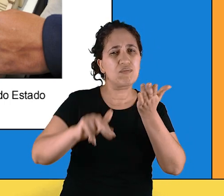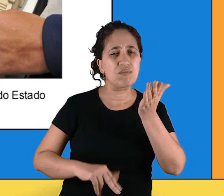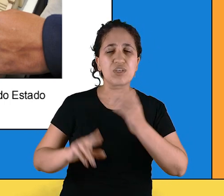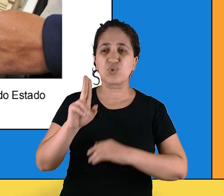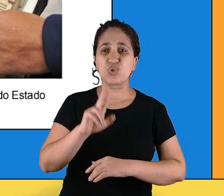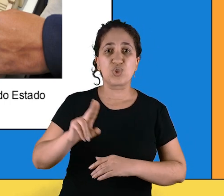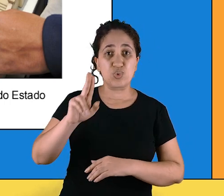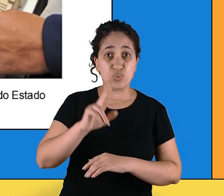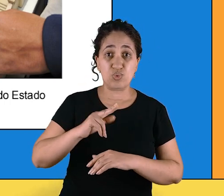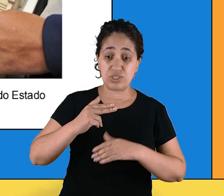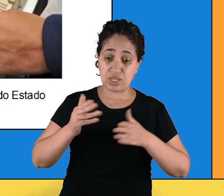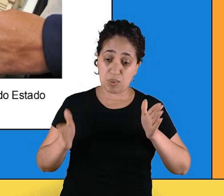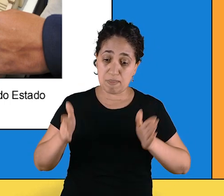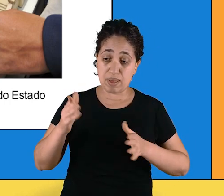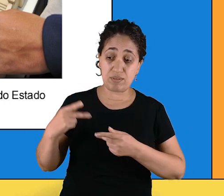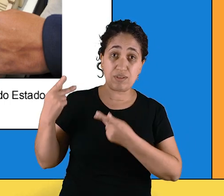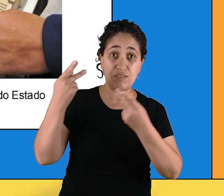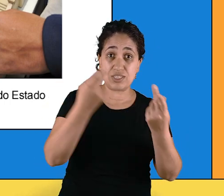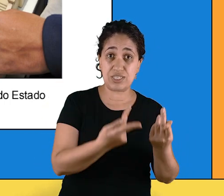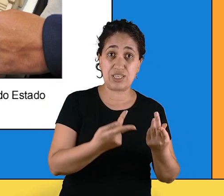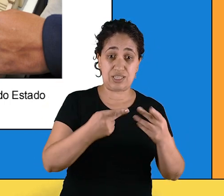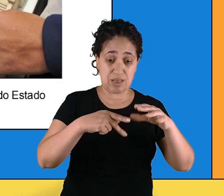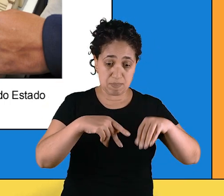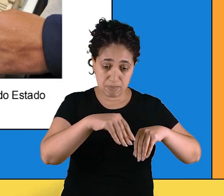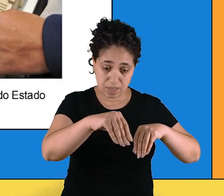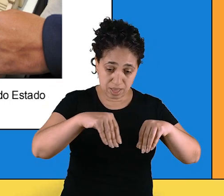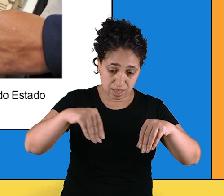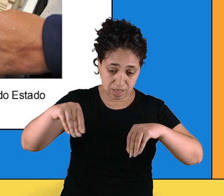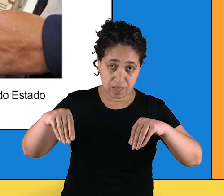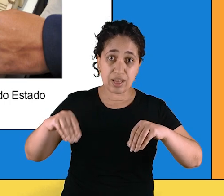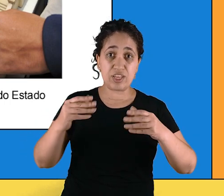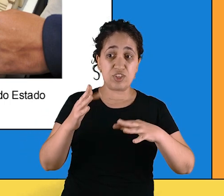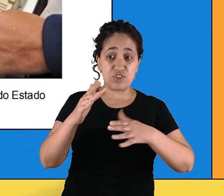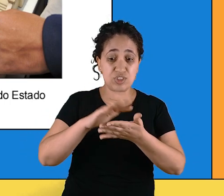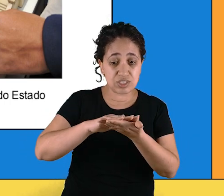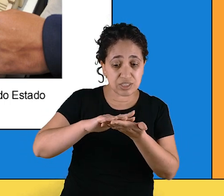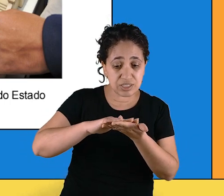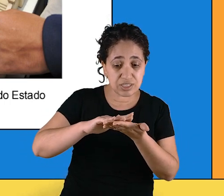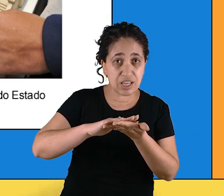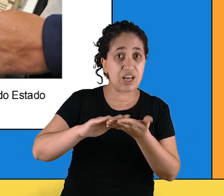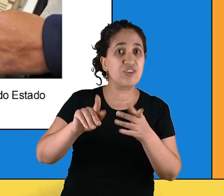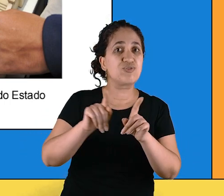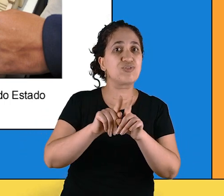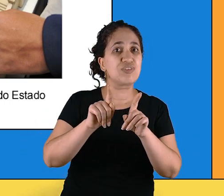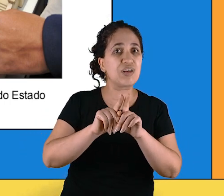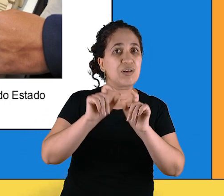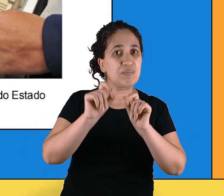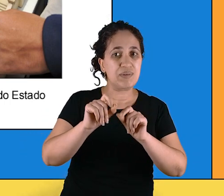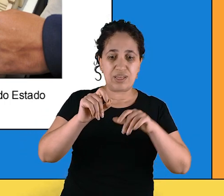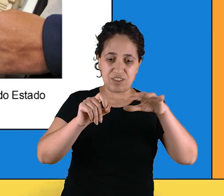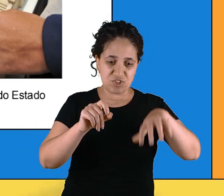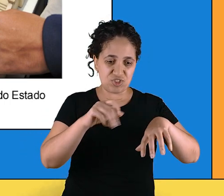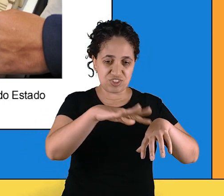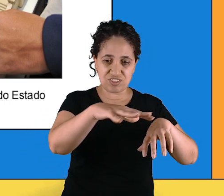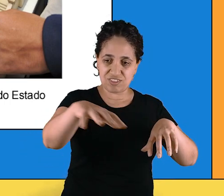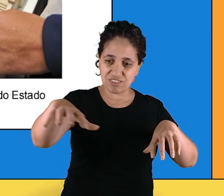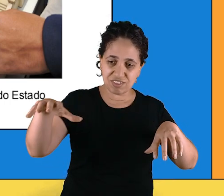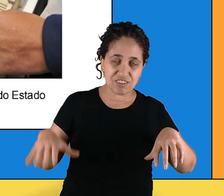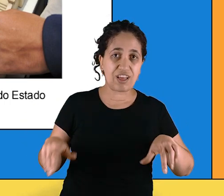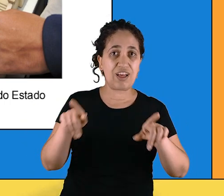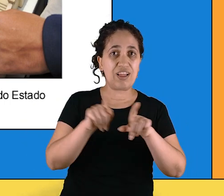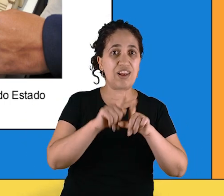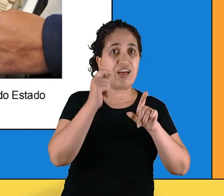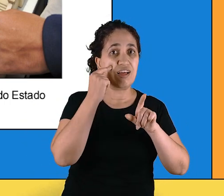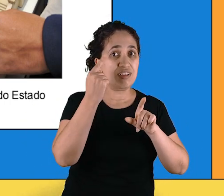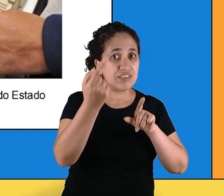são utilizados nas visitas, tem maquetes táteis, né, do prédio da Pinacoteca, de salas, né,